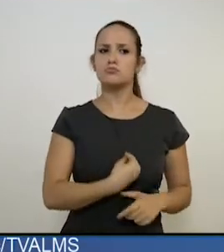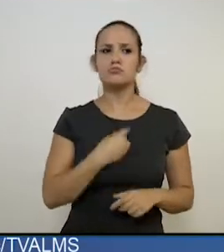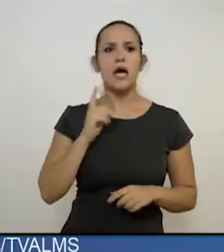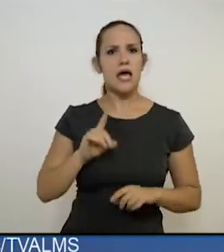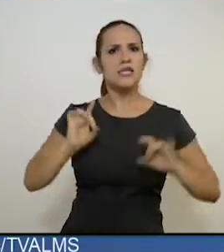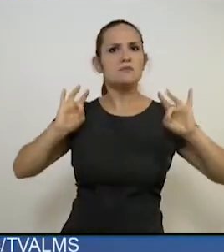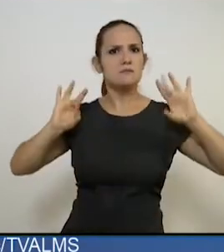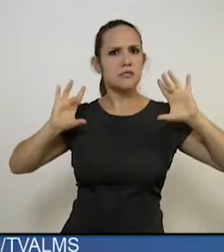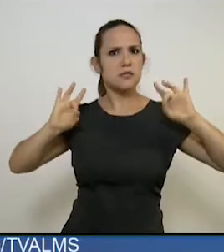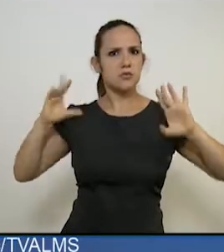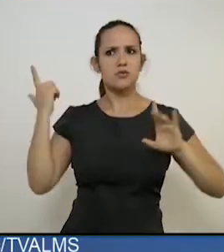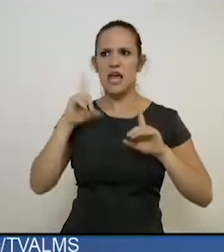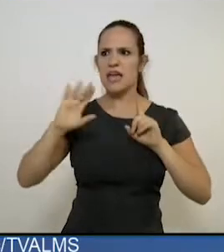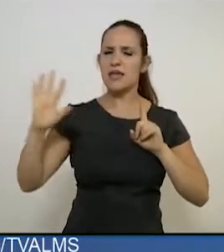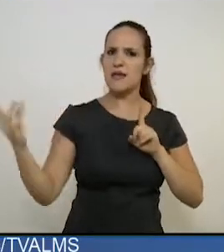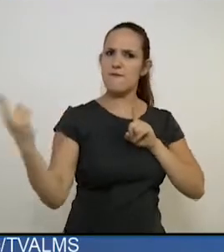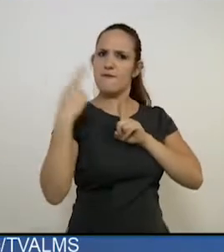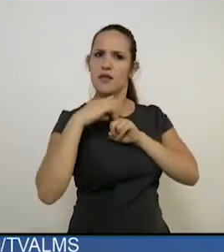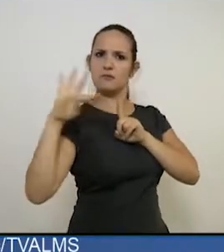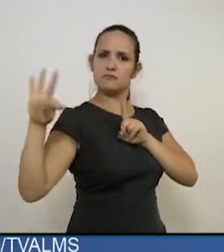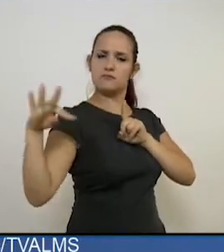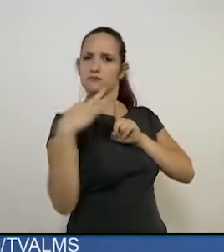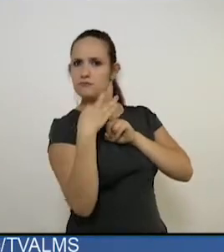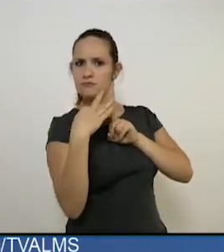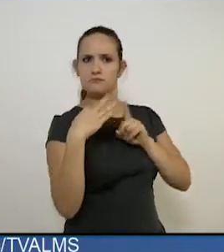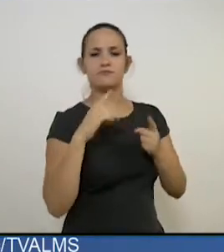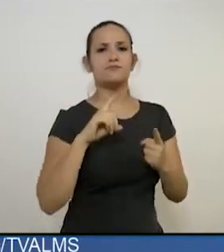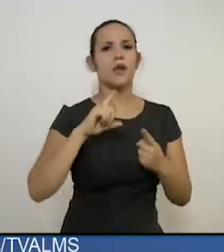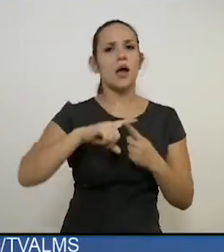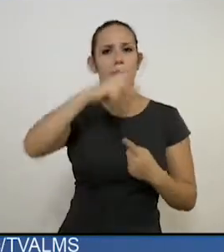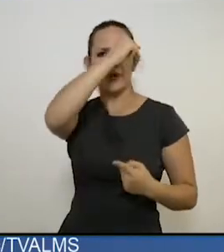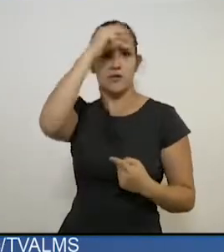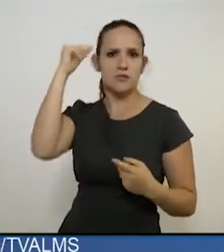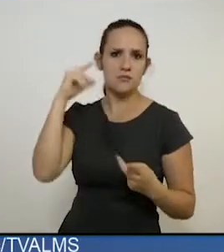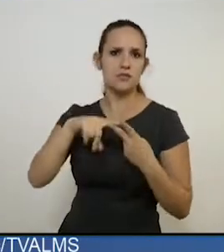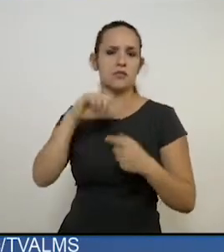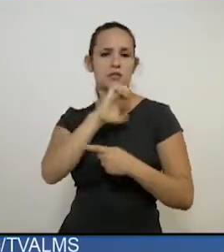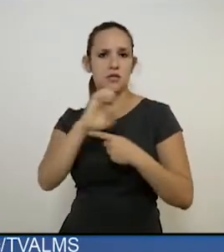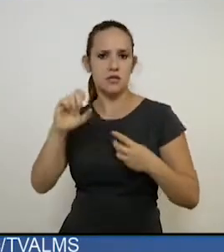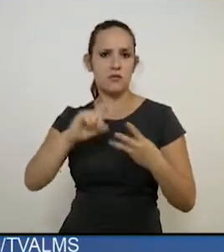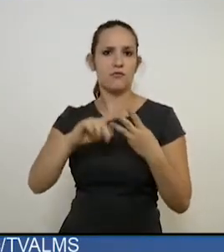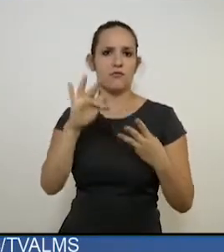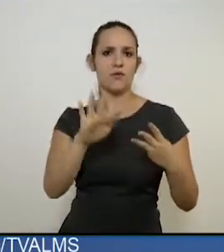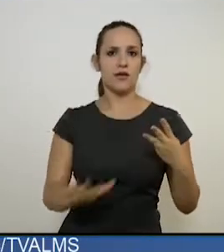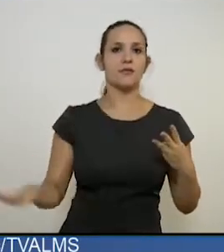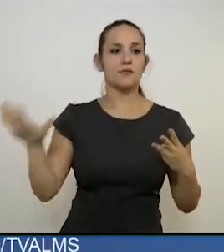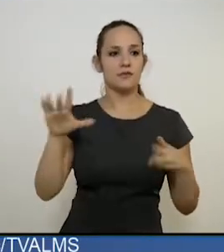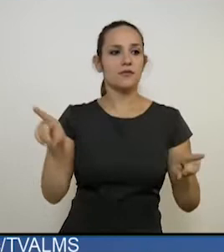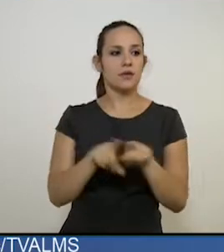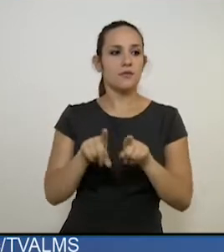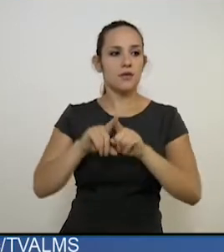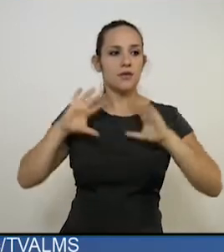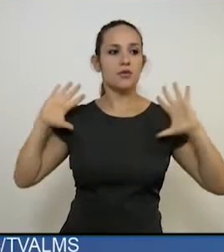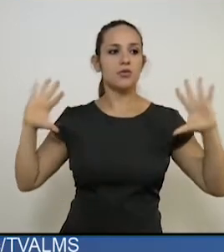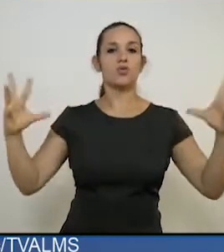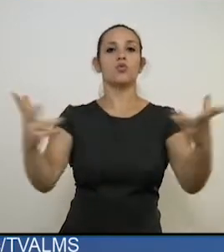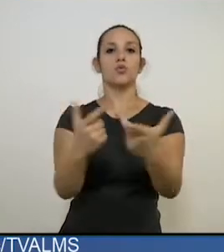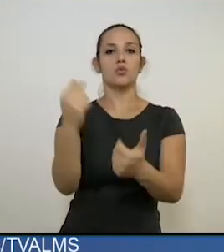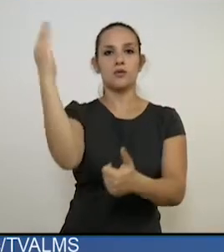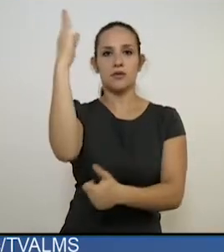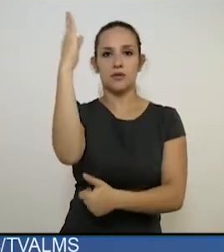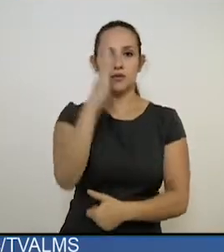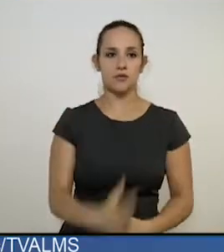cenário político, municipal, estadual, federal e especialmente no âmbito